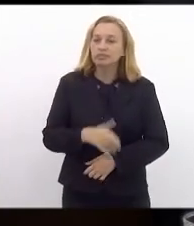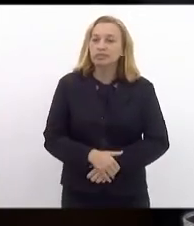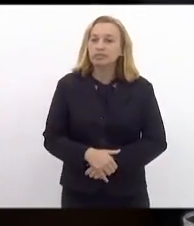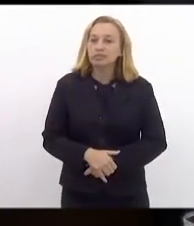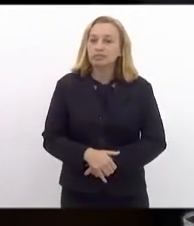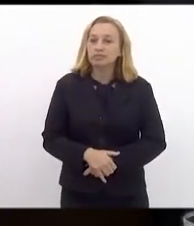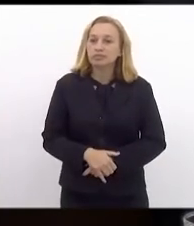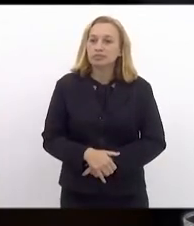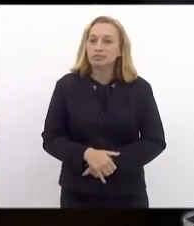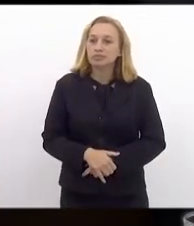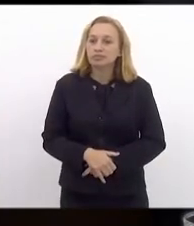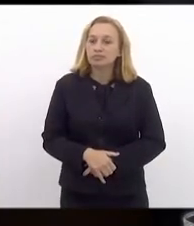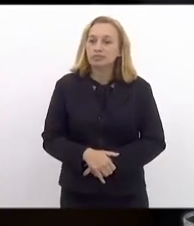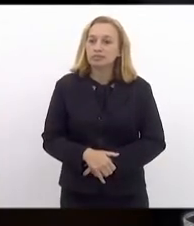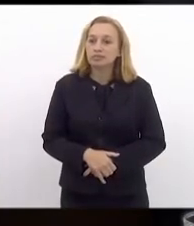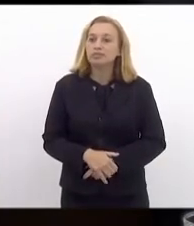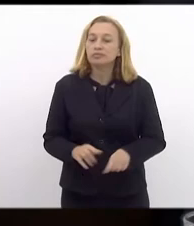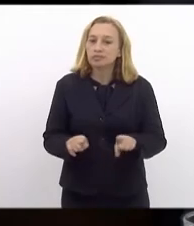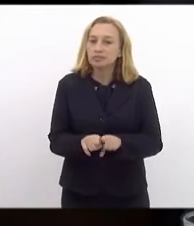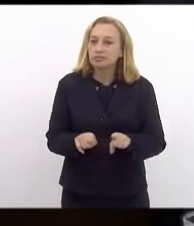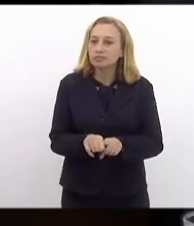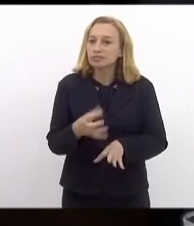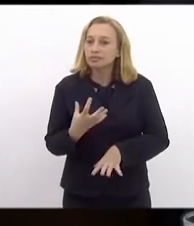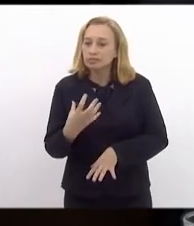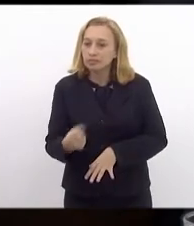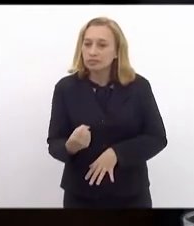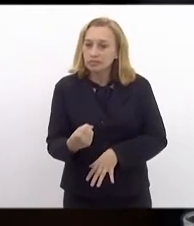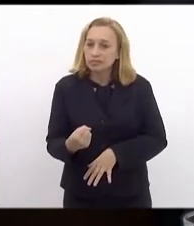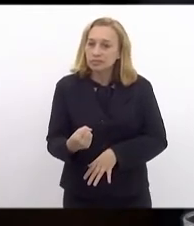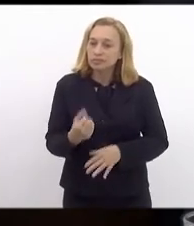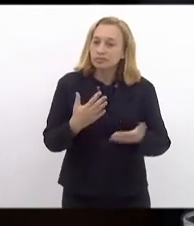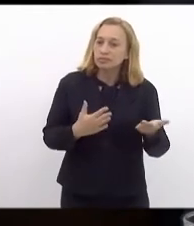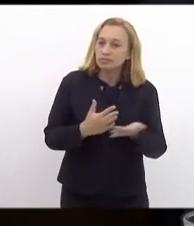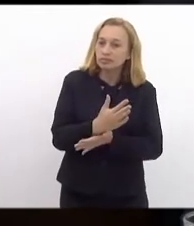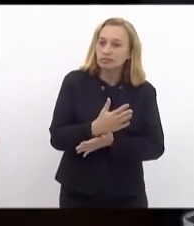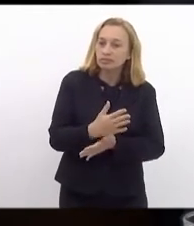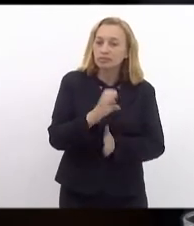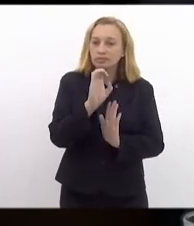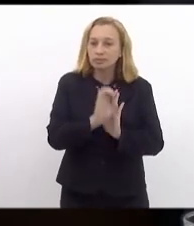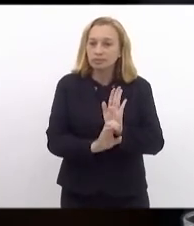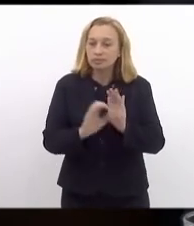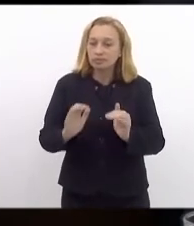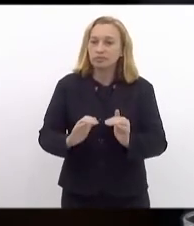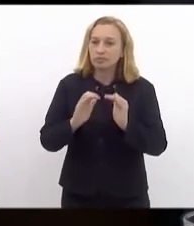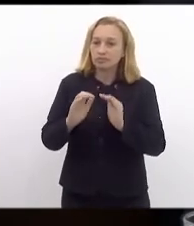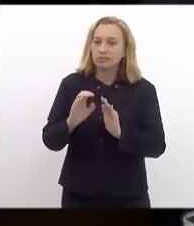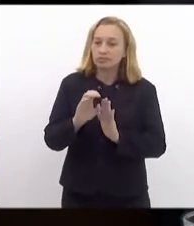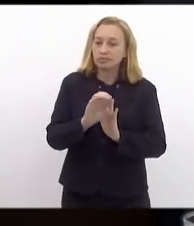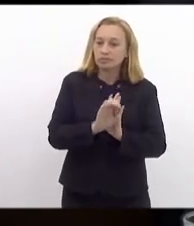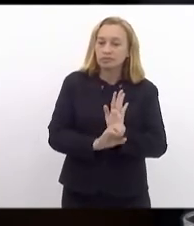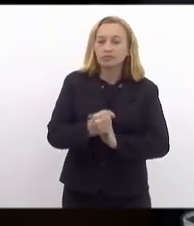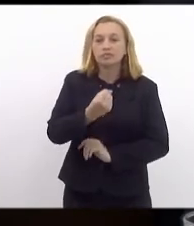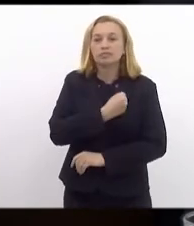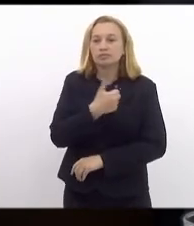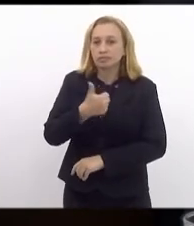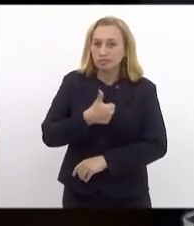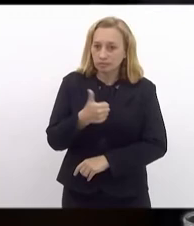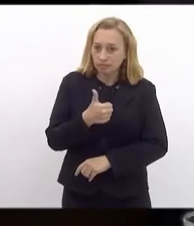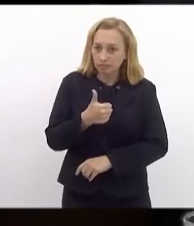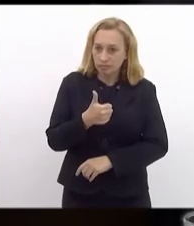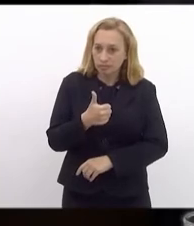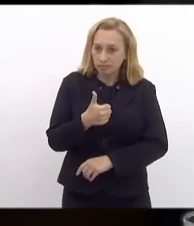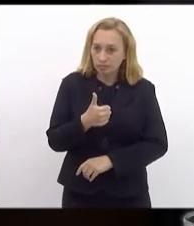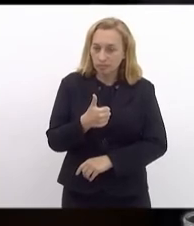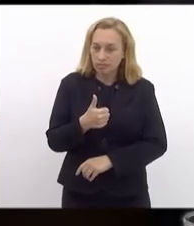que nós somos também favoráveis à aprovação da emenda supressiva número um que